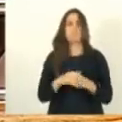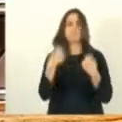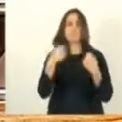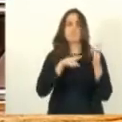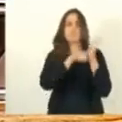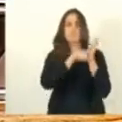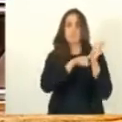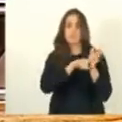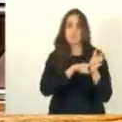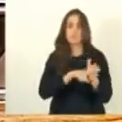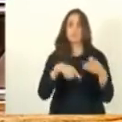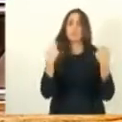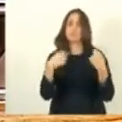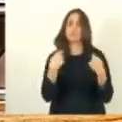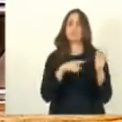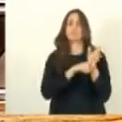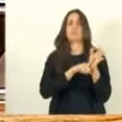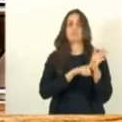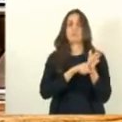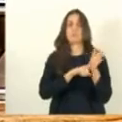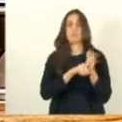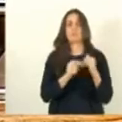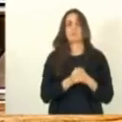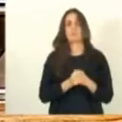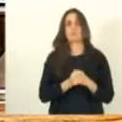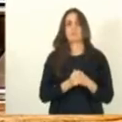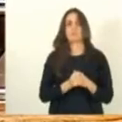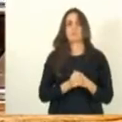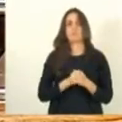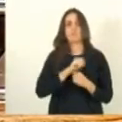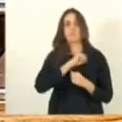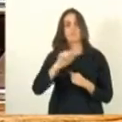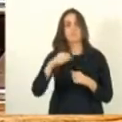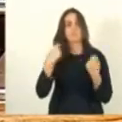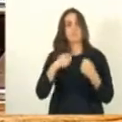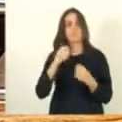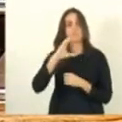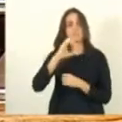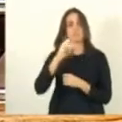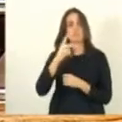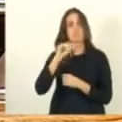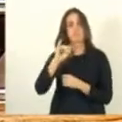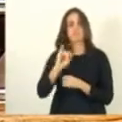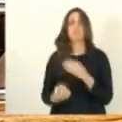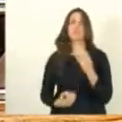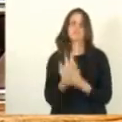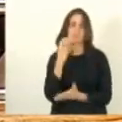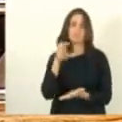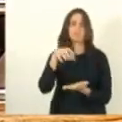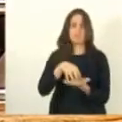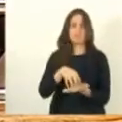investigar, precisa ser investigado. Se for necessário CPI, que se abra CPI.